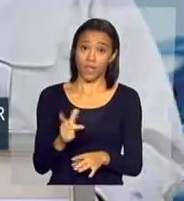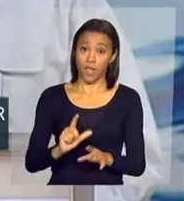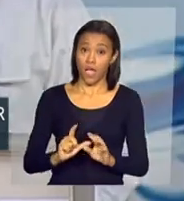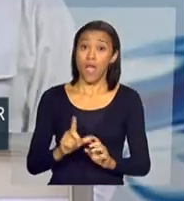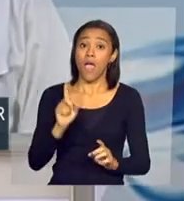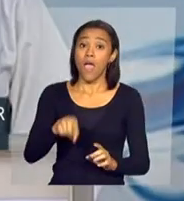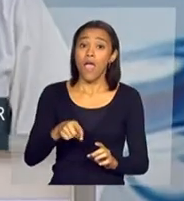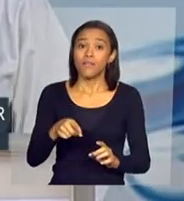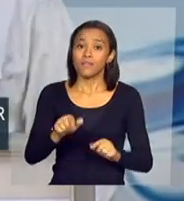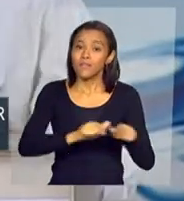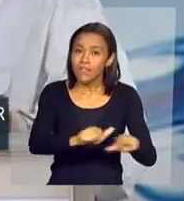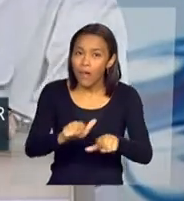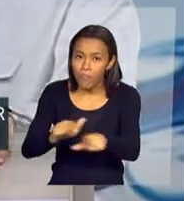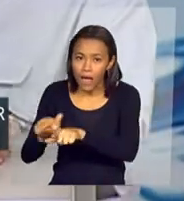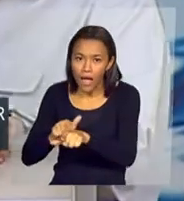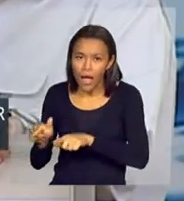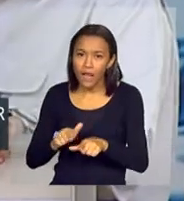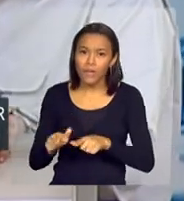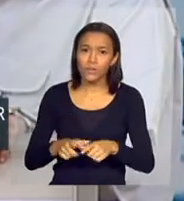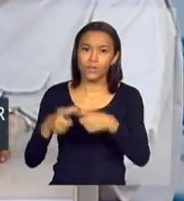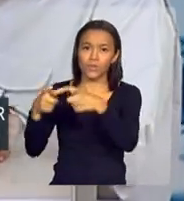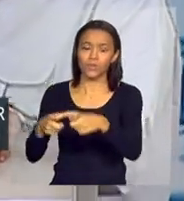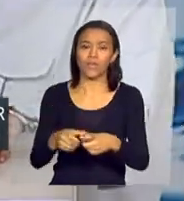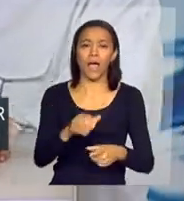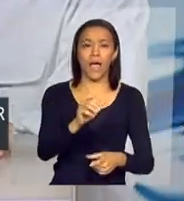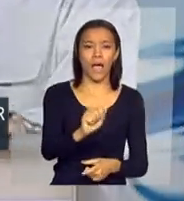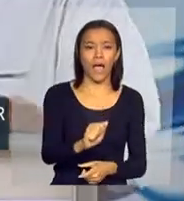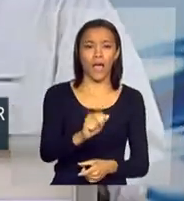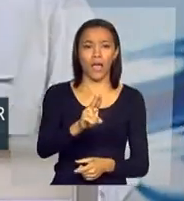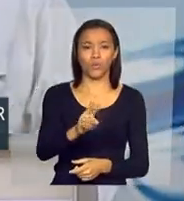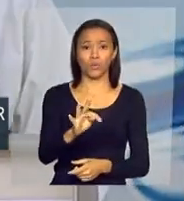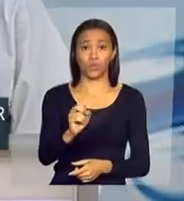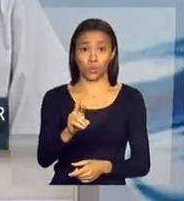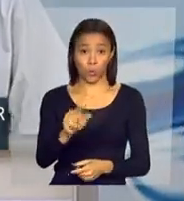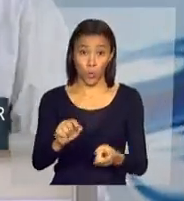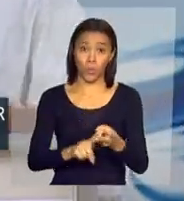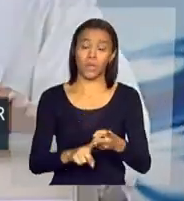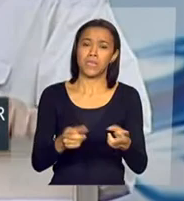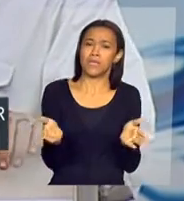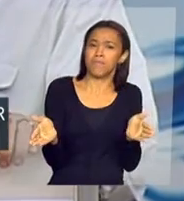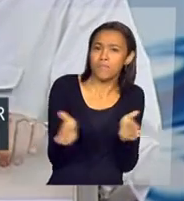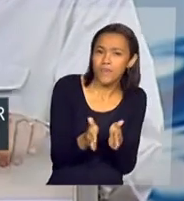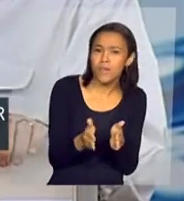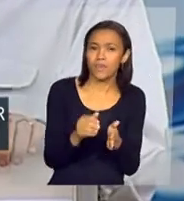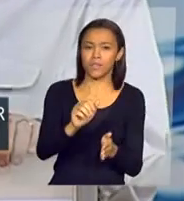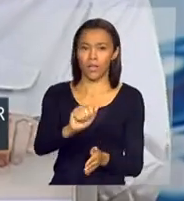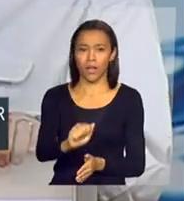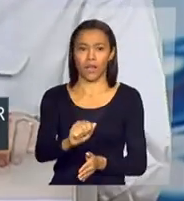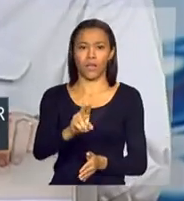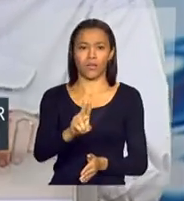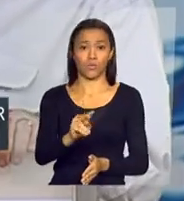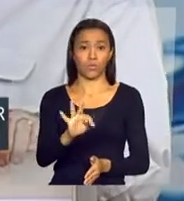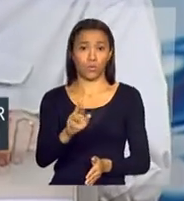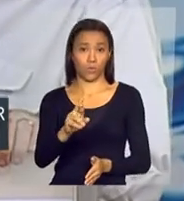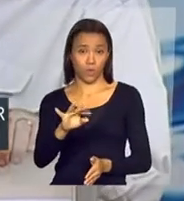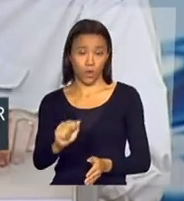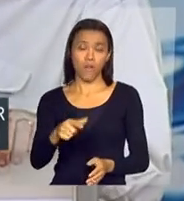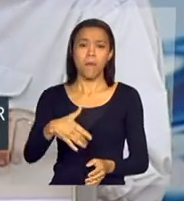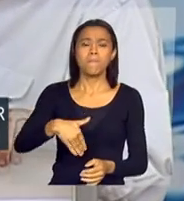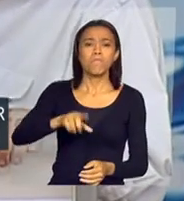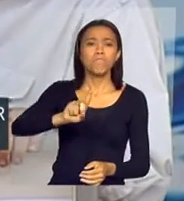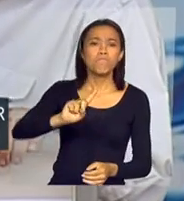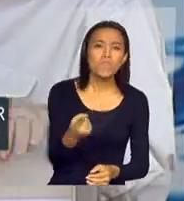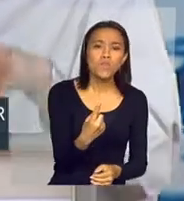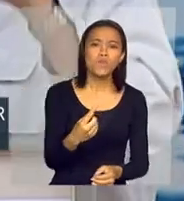são ações nas grandes adutoras, mas são ações também nas pequenas adutoras. Foram